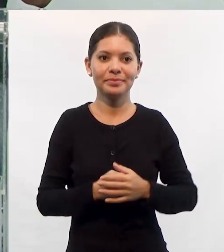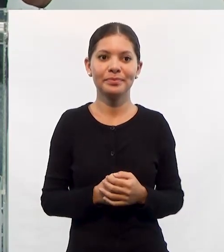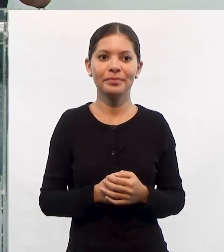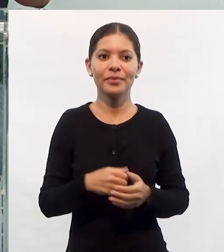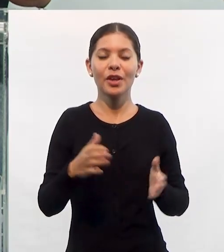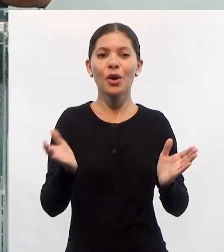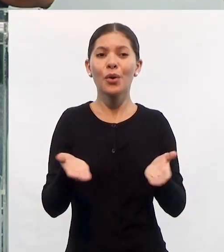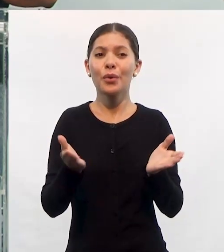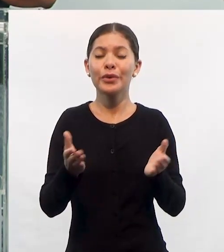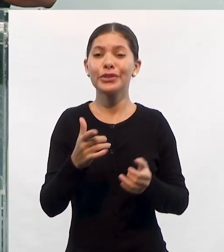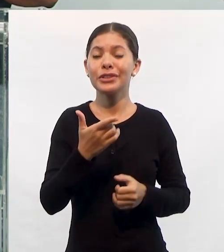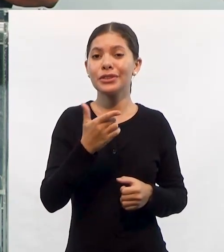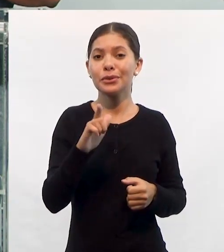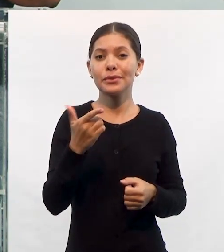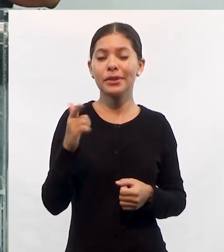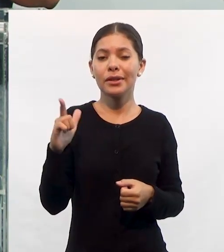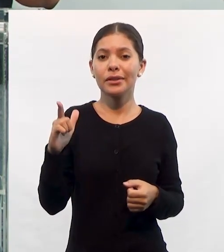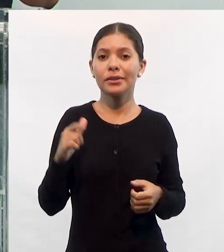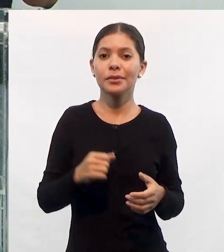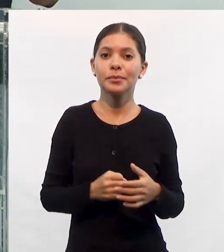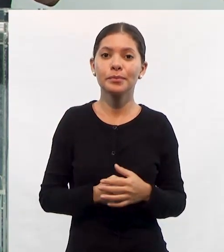não existe